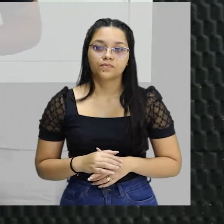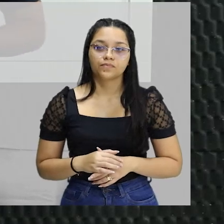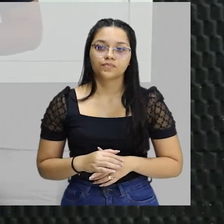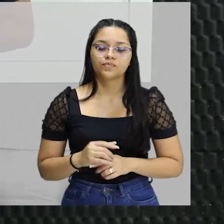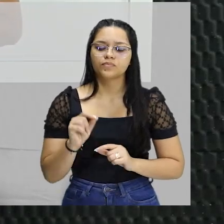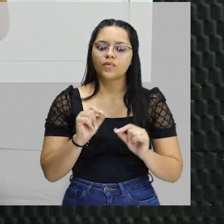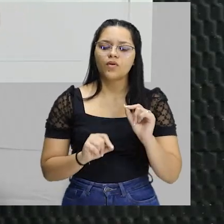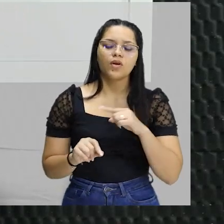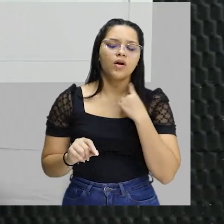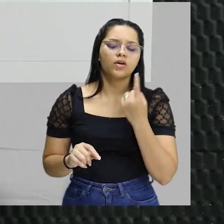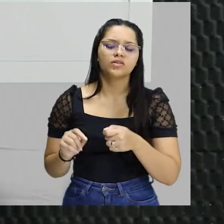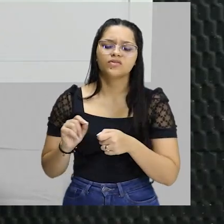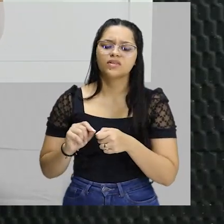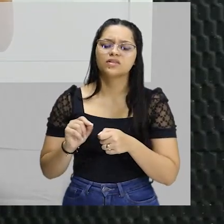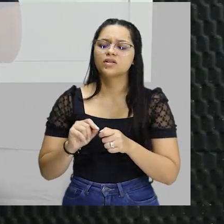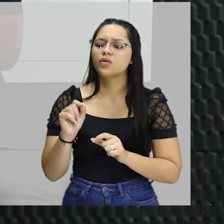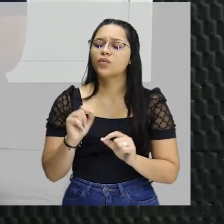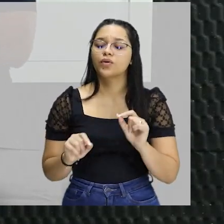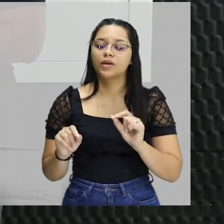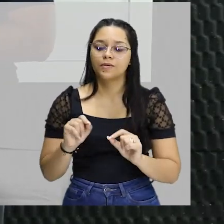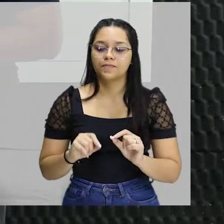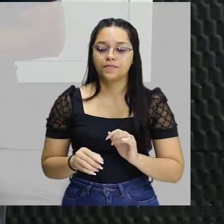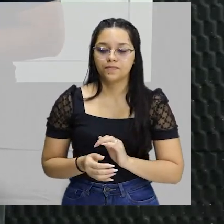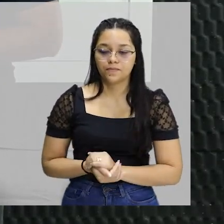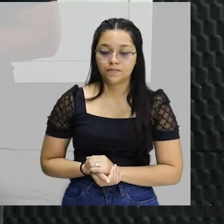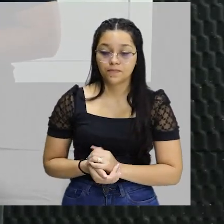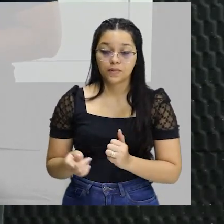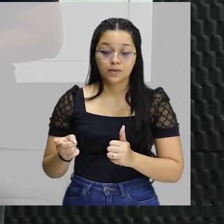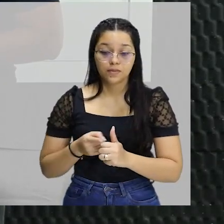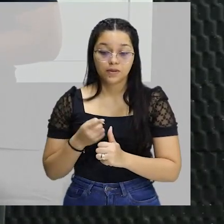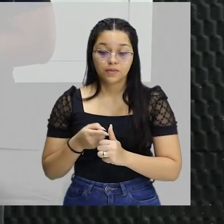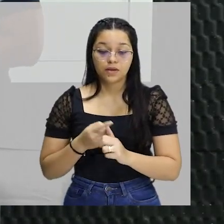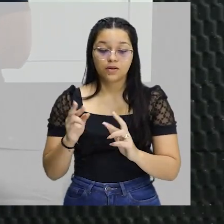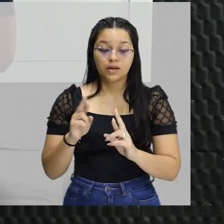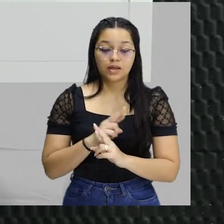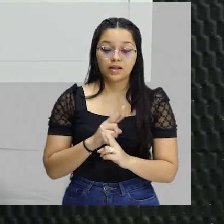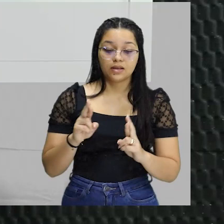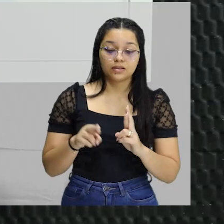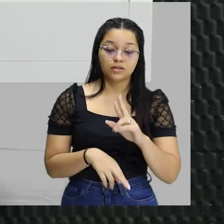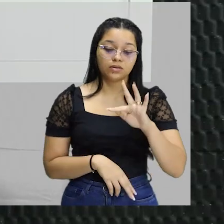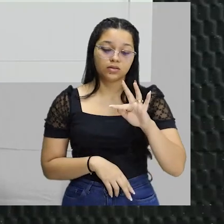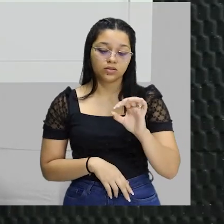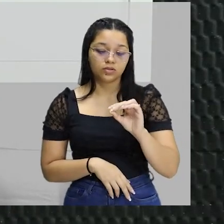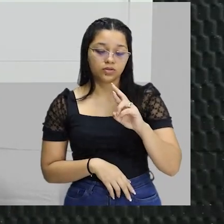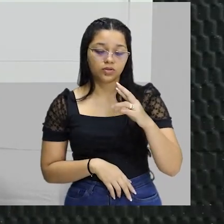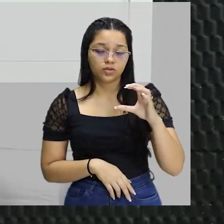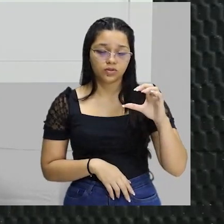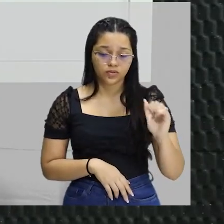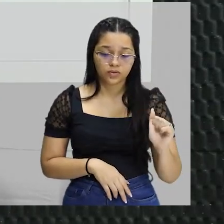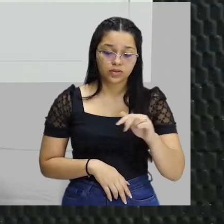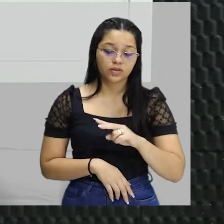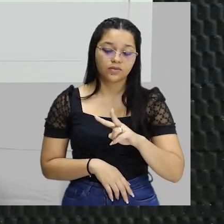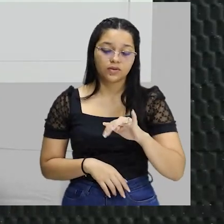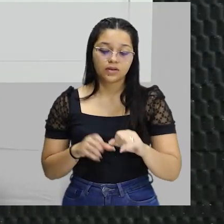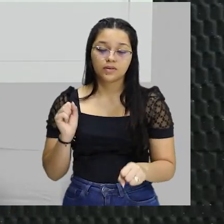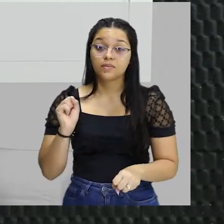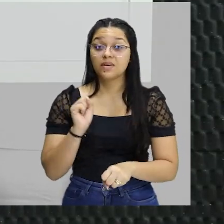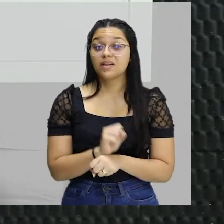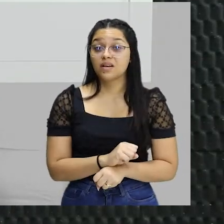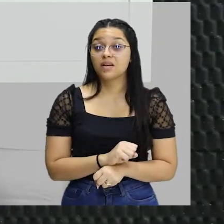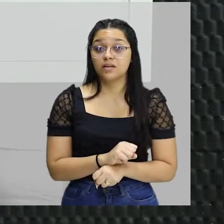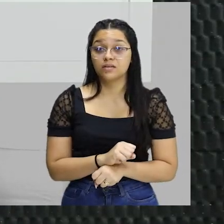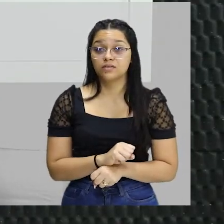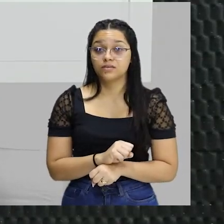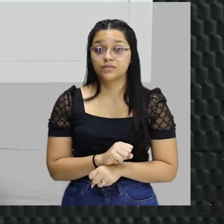O que é que nós vamos ter que fazer aqui? Primeiro, a nossa relação de forças. Esse ponto P ele vai ser um ponto que vai estar paradinho, vai estar